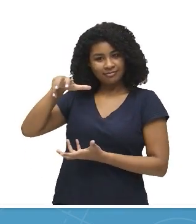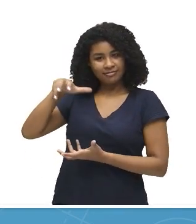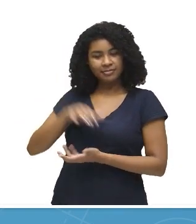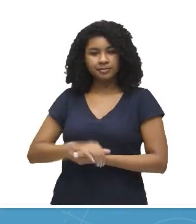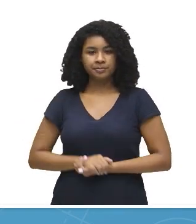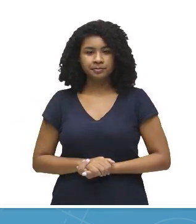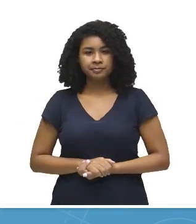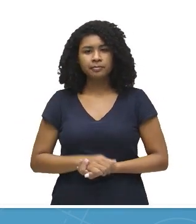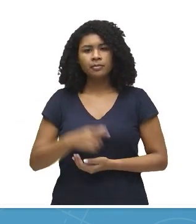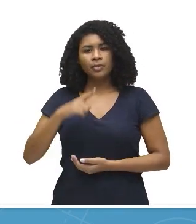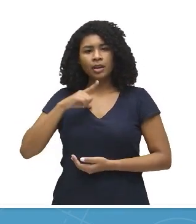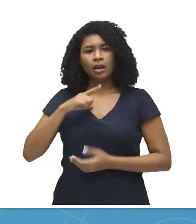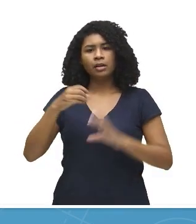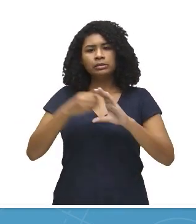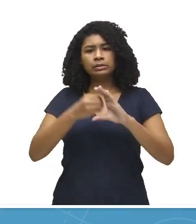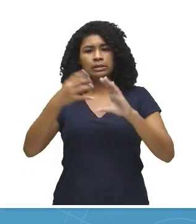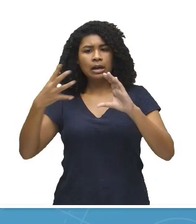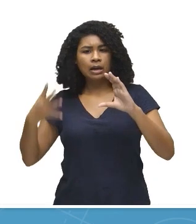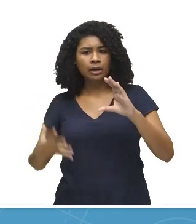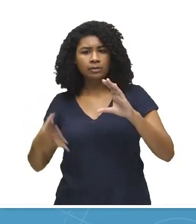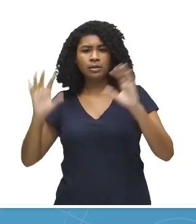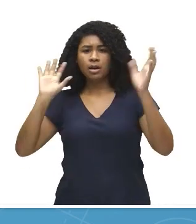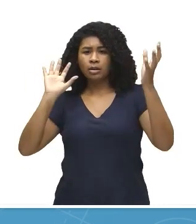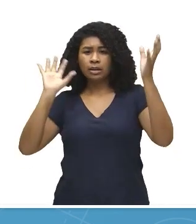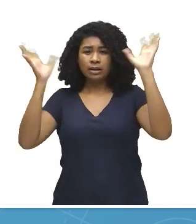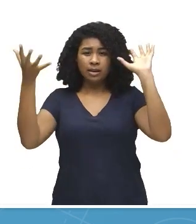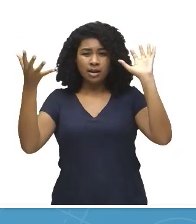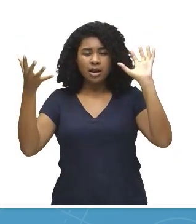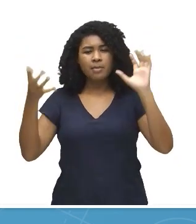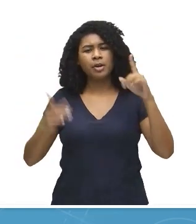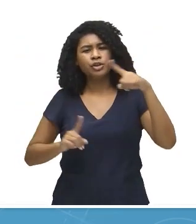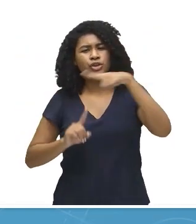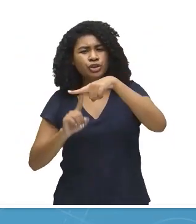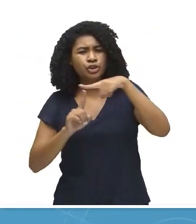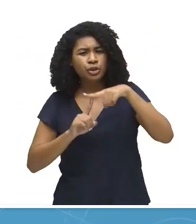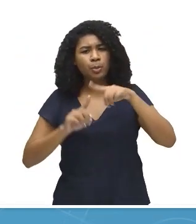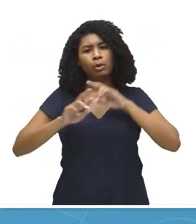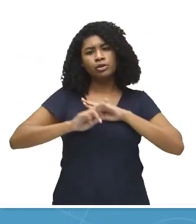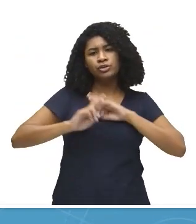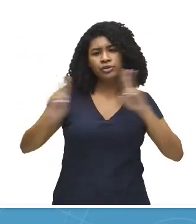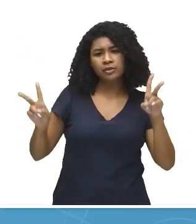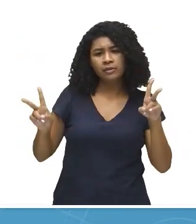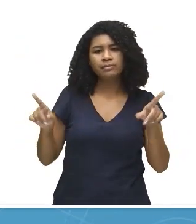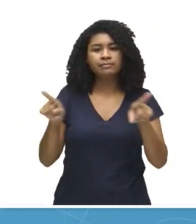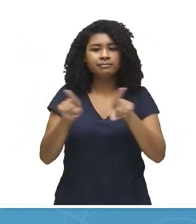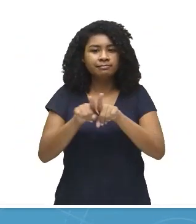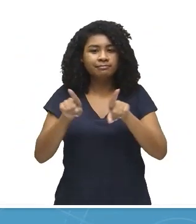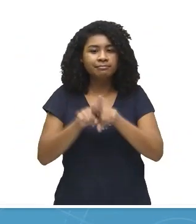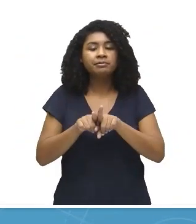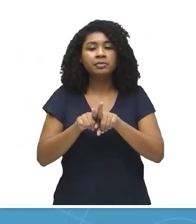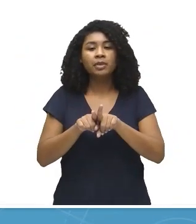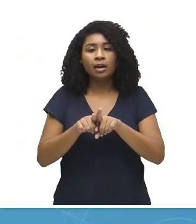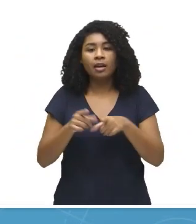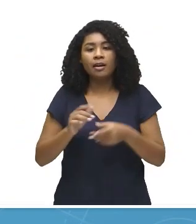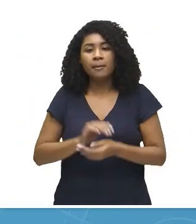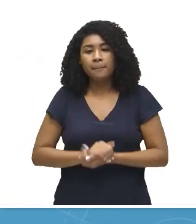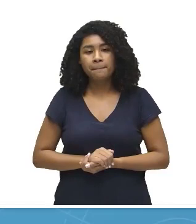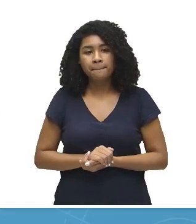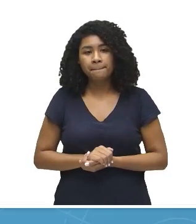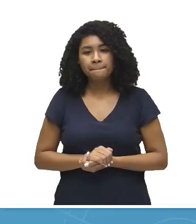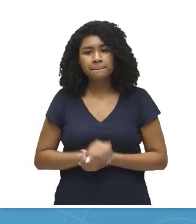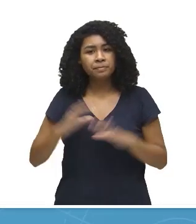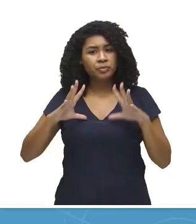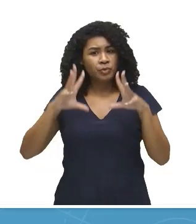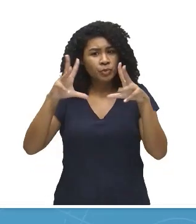as características climáticas, o tipo de clima, as condições climáticas, os aspectos físicos, né, que fazem parte